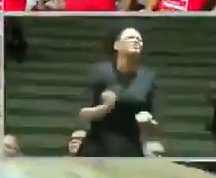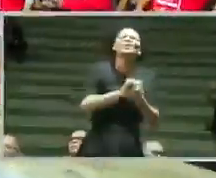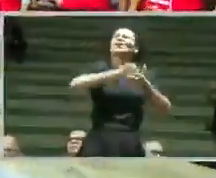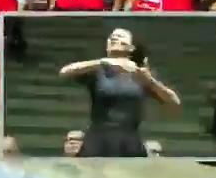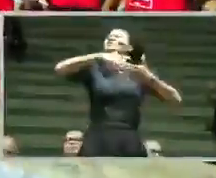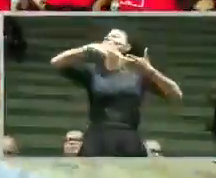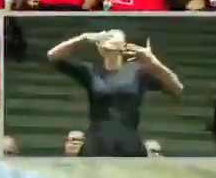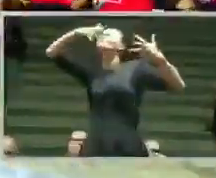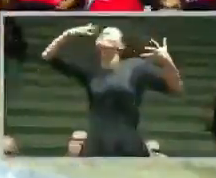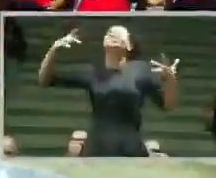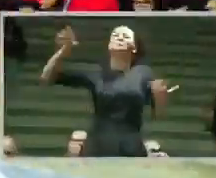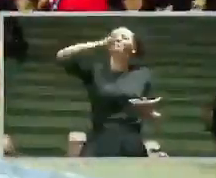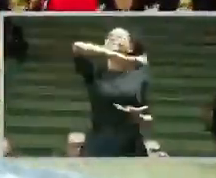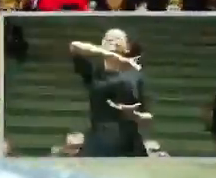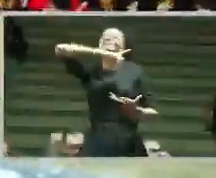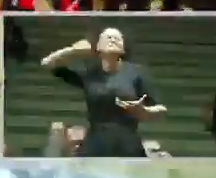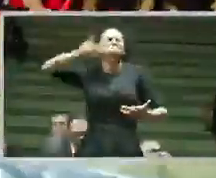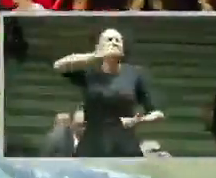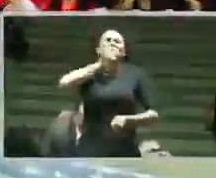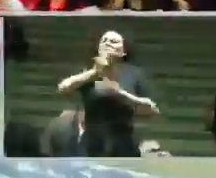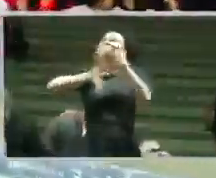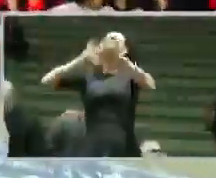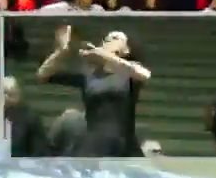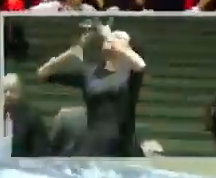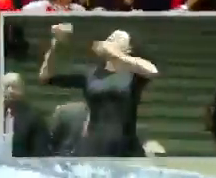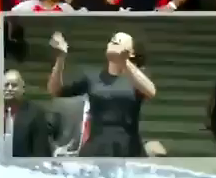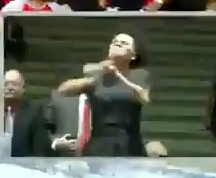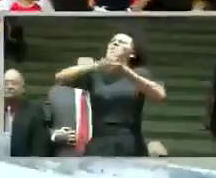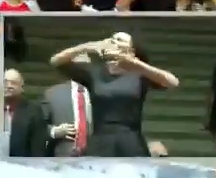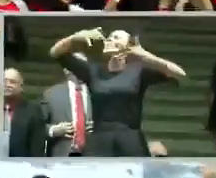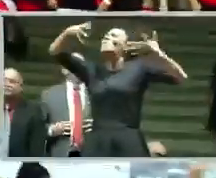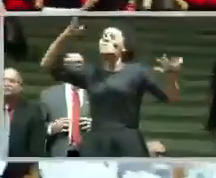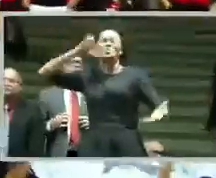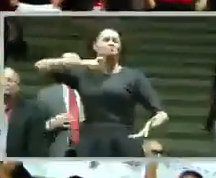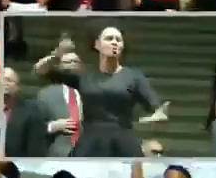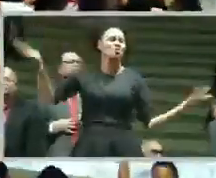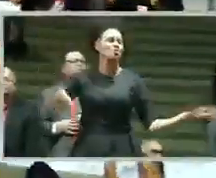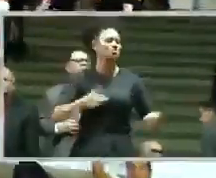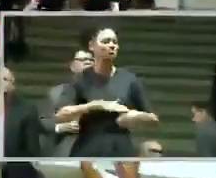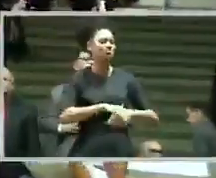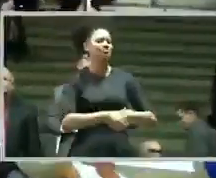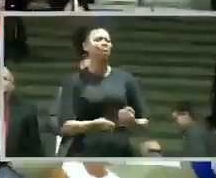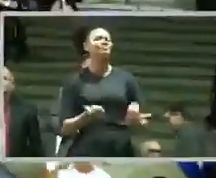maior, glória a Deus, que você pode nesta noite.